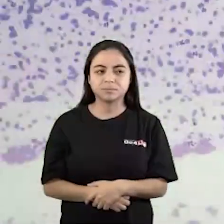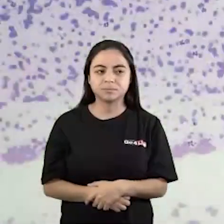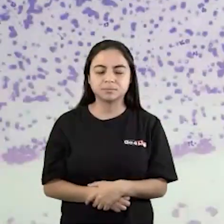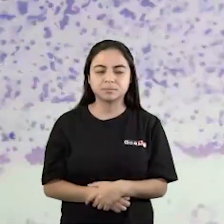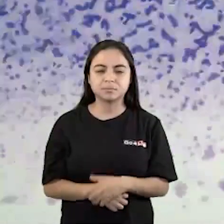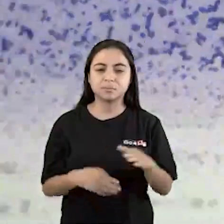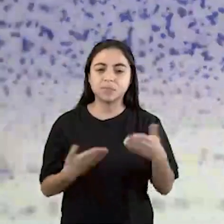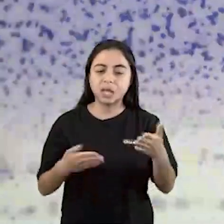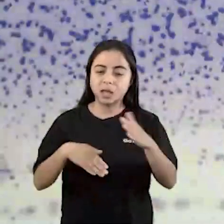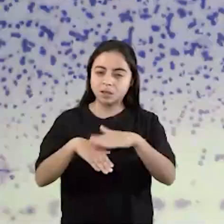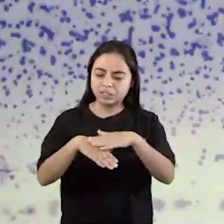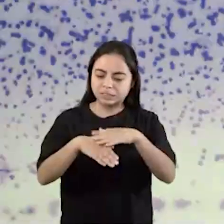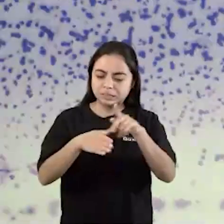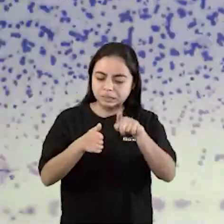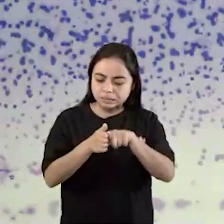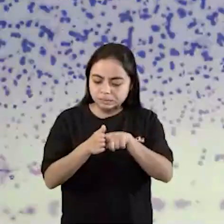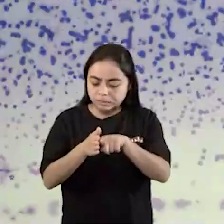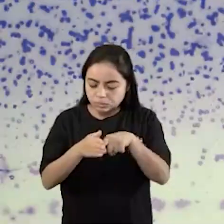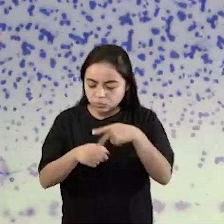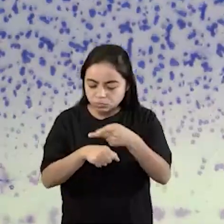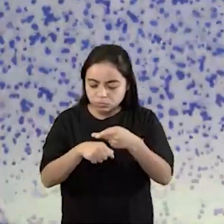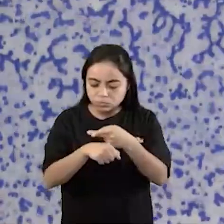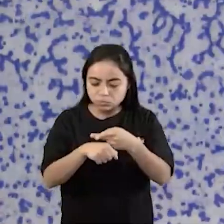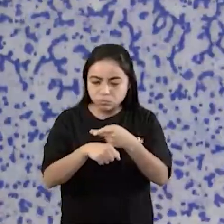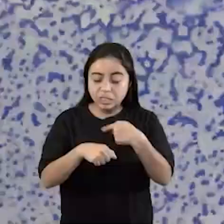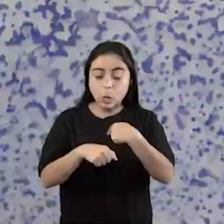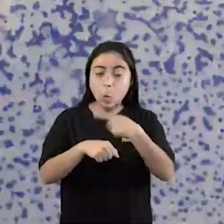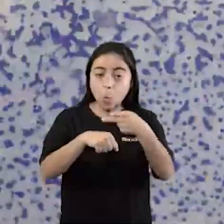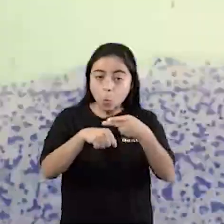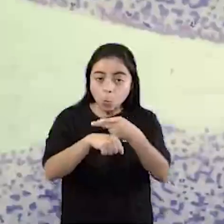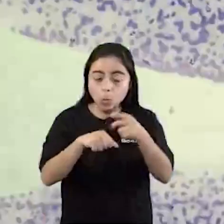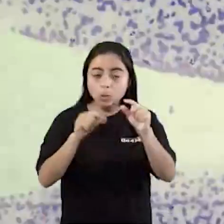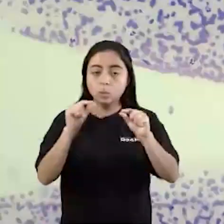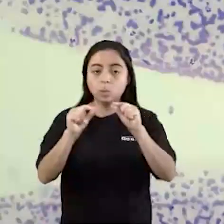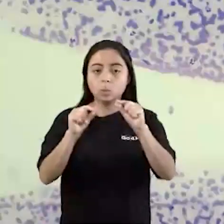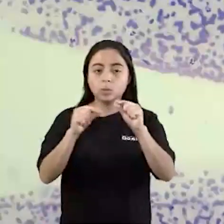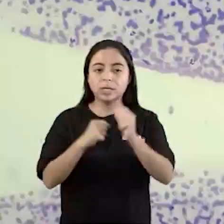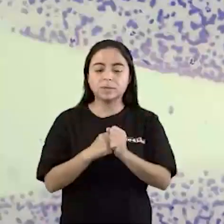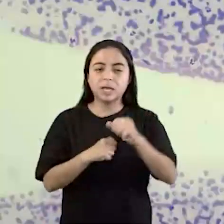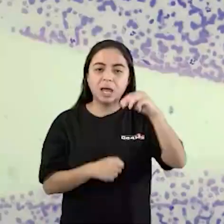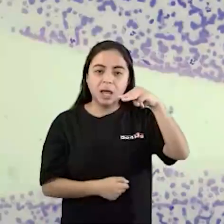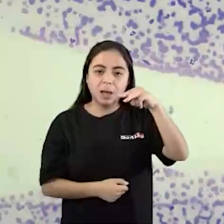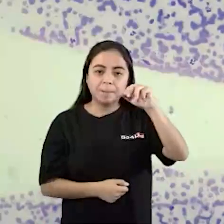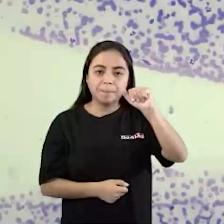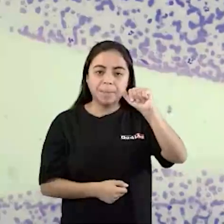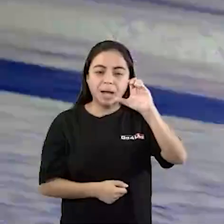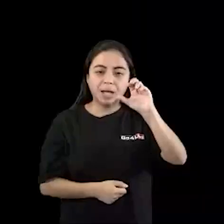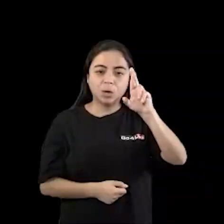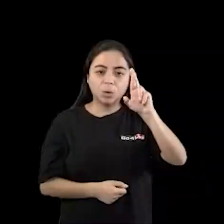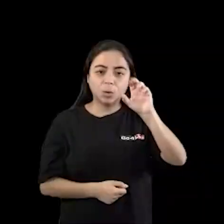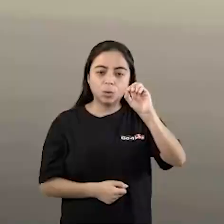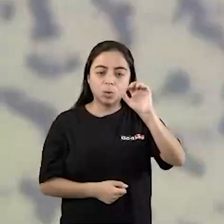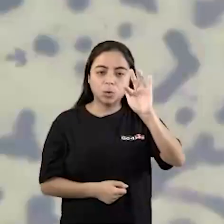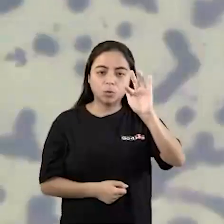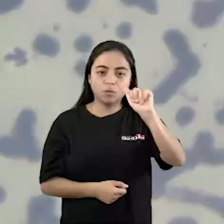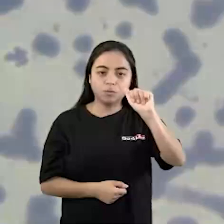E aí, fazendo essa busca, gente, o que eu estou procurando aqui, gente? Eu estou procurando por macrófagos. Quando eu